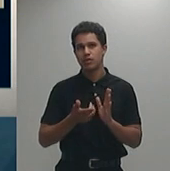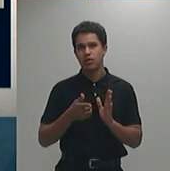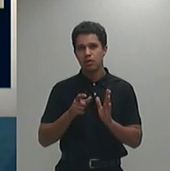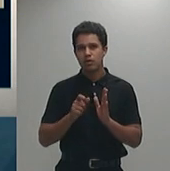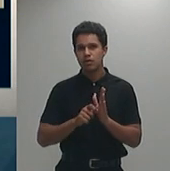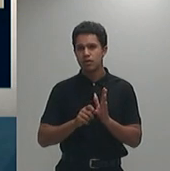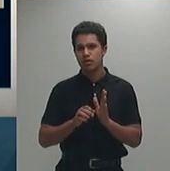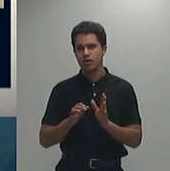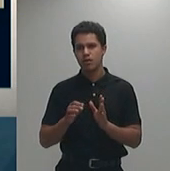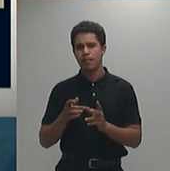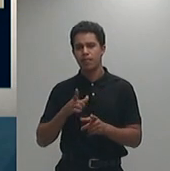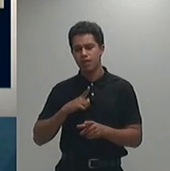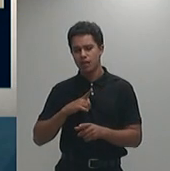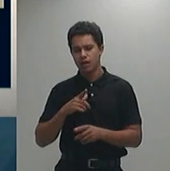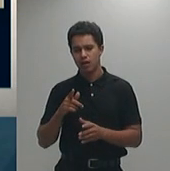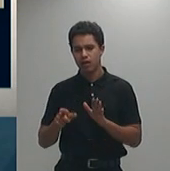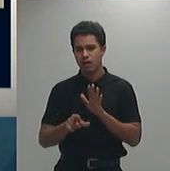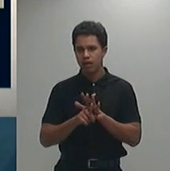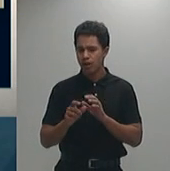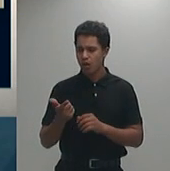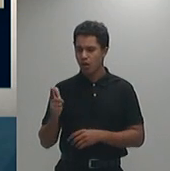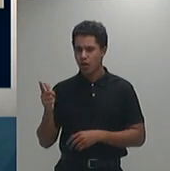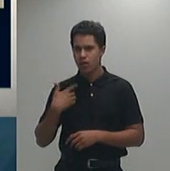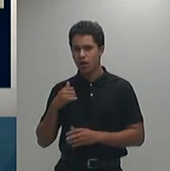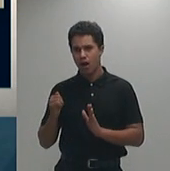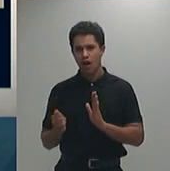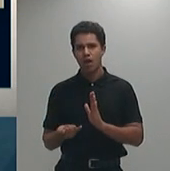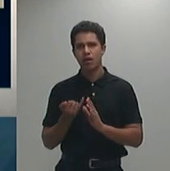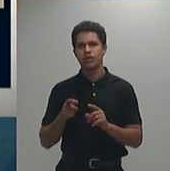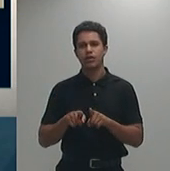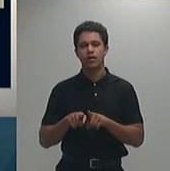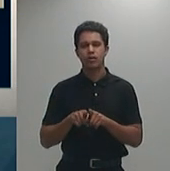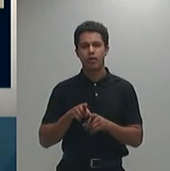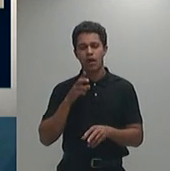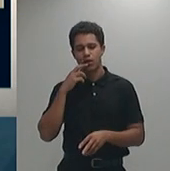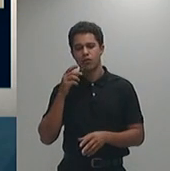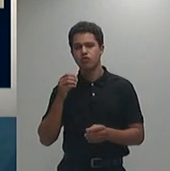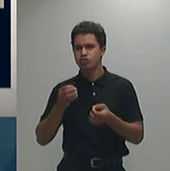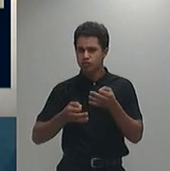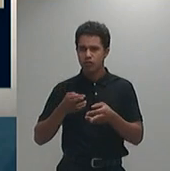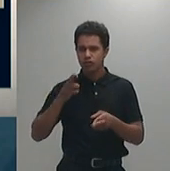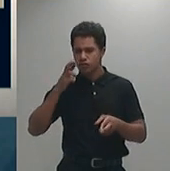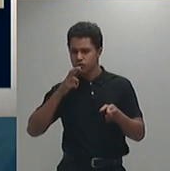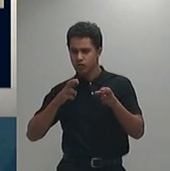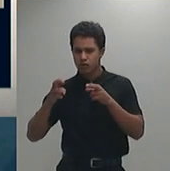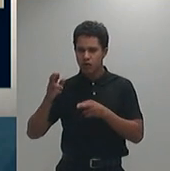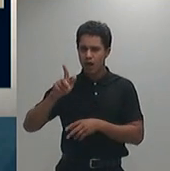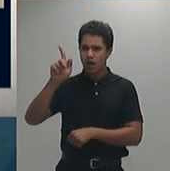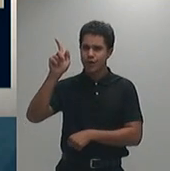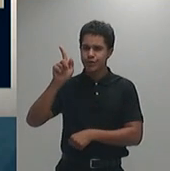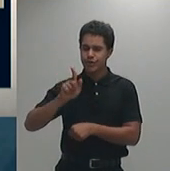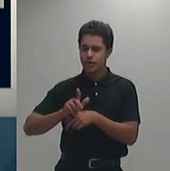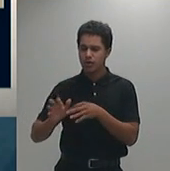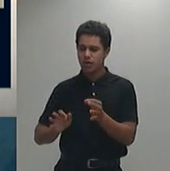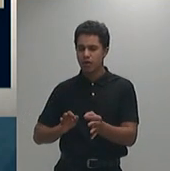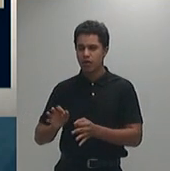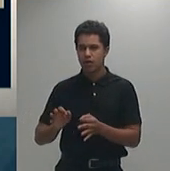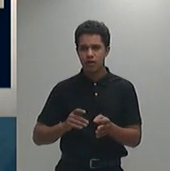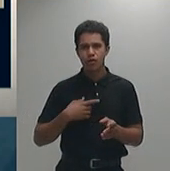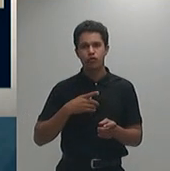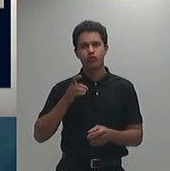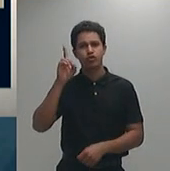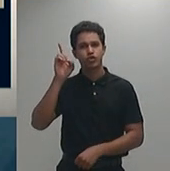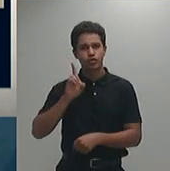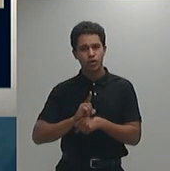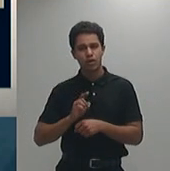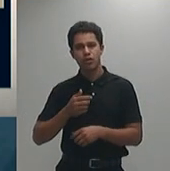disposição entre outras garantias destinadas justamente e a gestão de um negócio o controle exercido o direito de promover a convocação